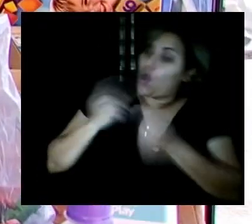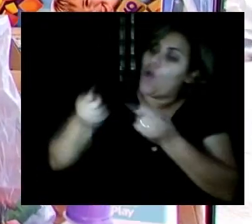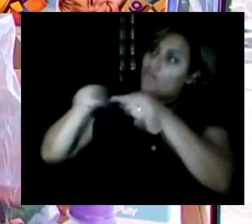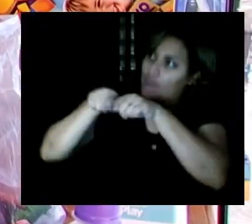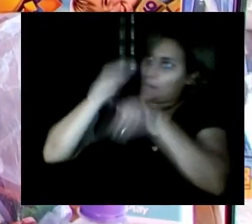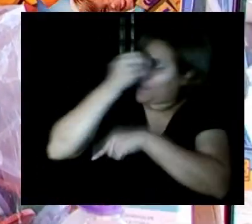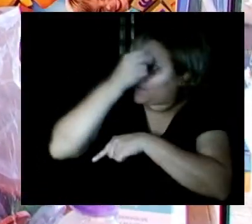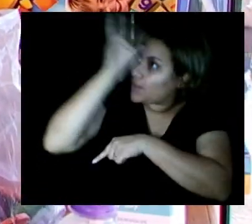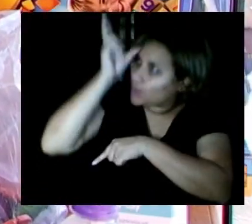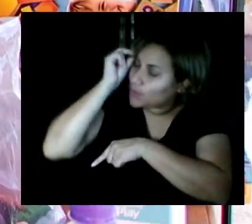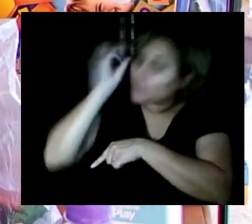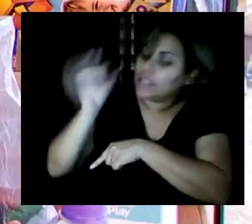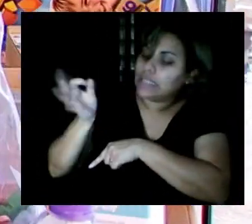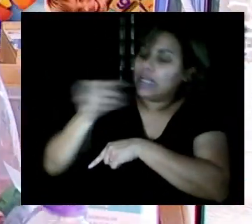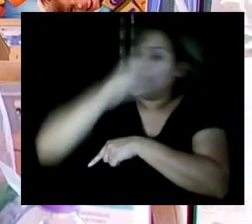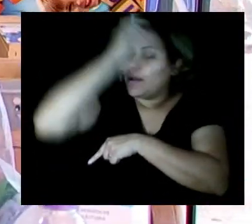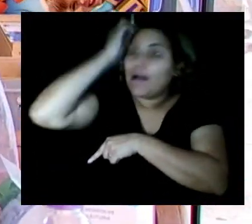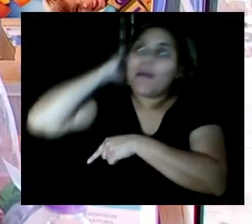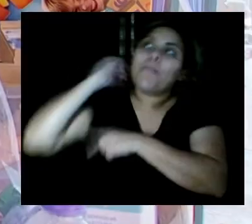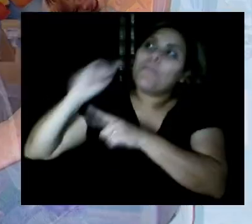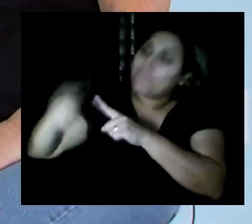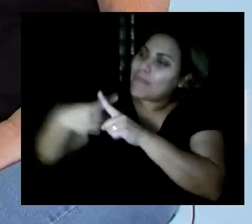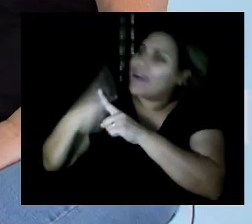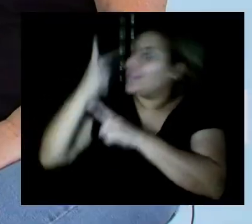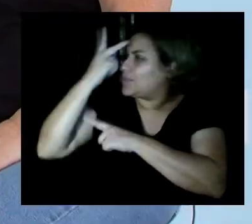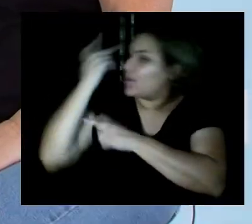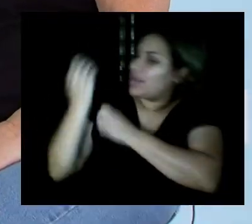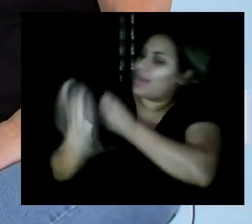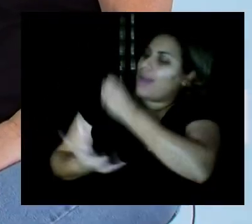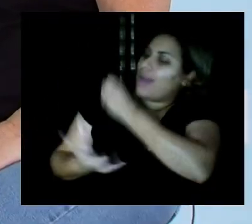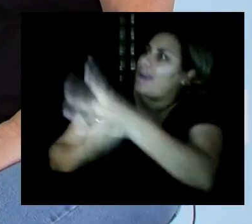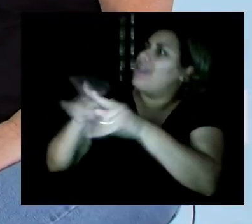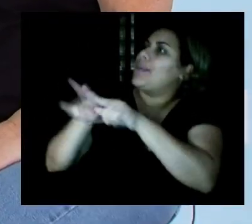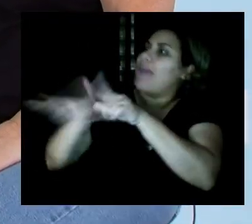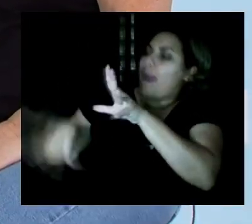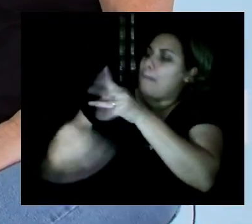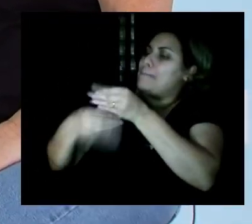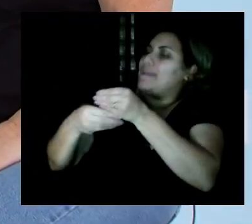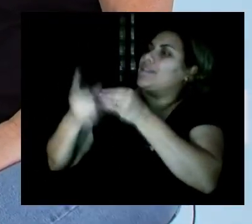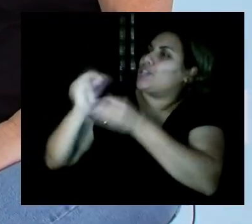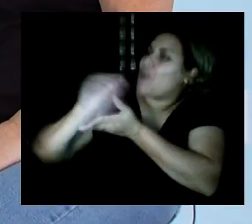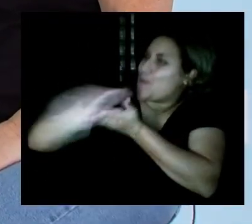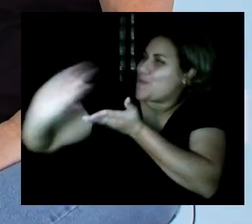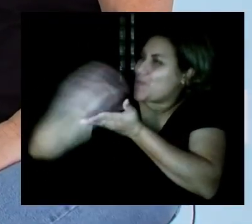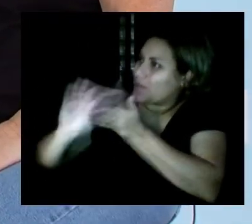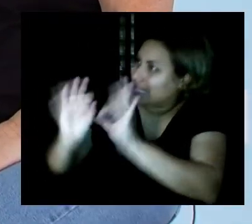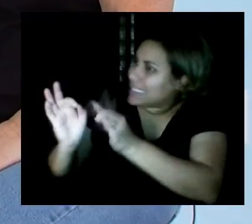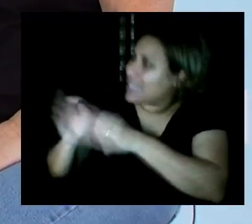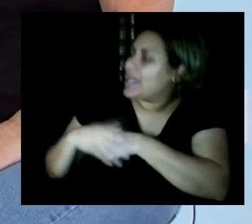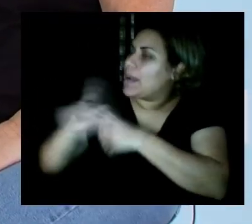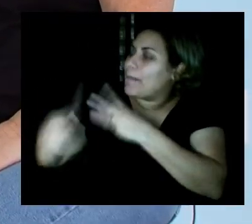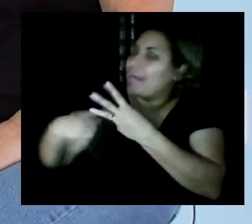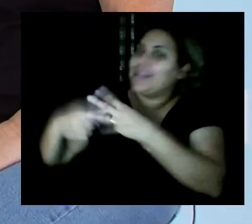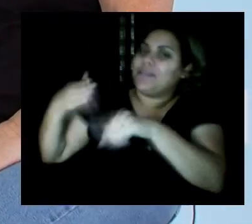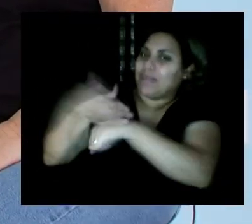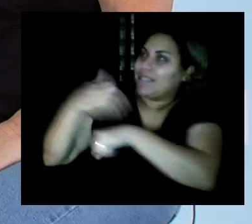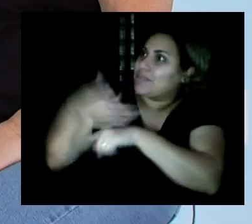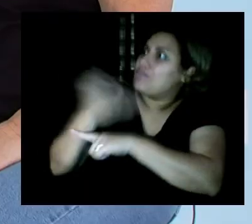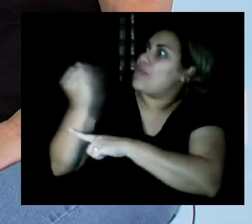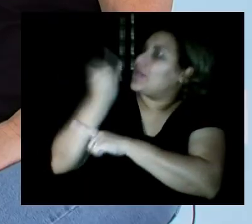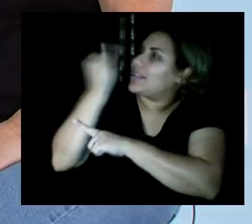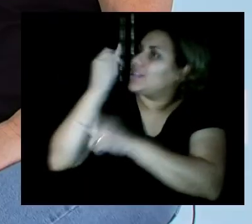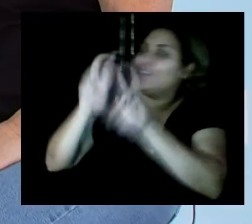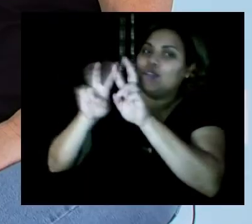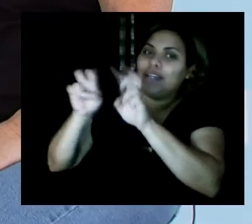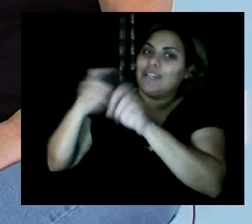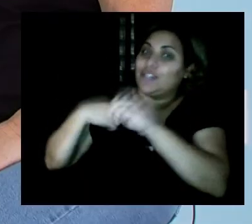recebem doações, emendas impositivas. Eu vi que também tem, né, uma participação importante aqui, a gente fala pela TV Câmara, é